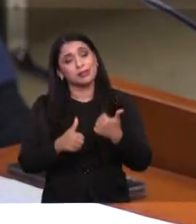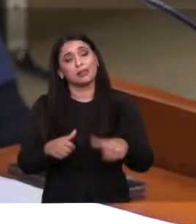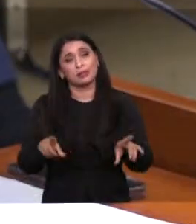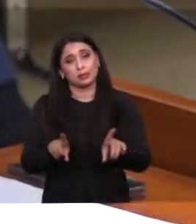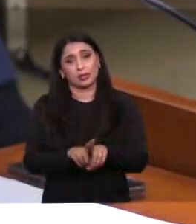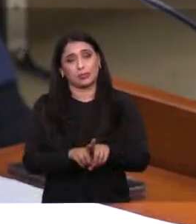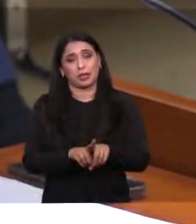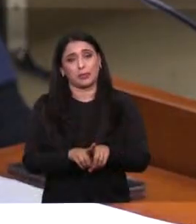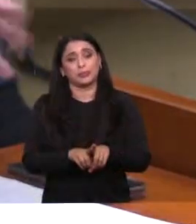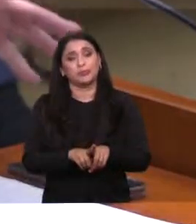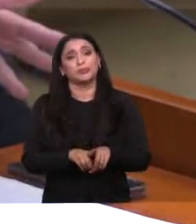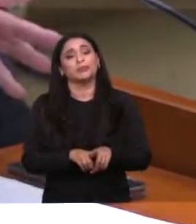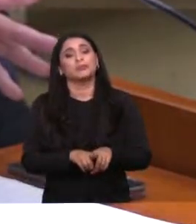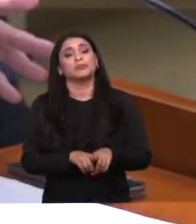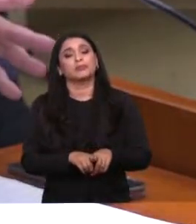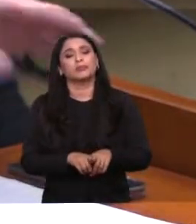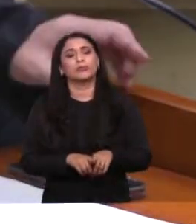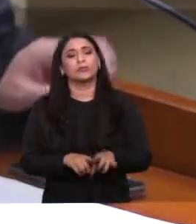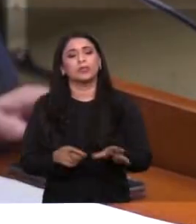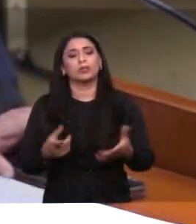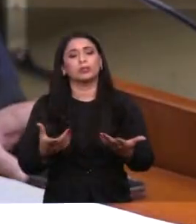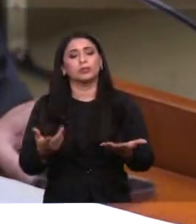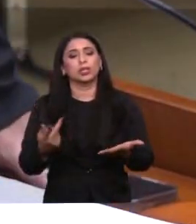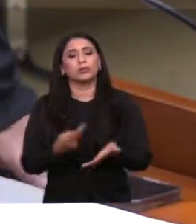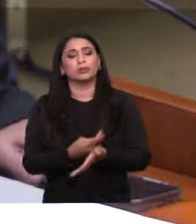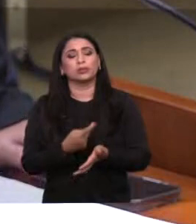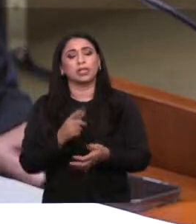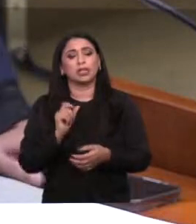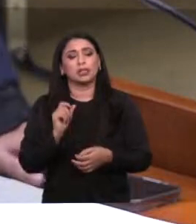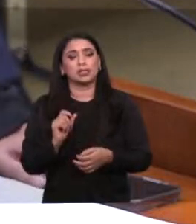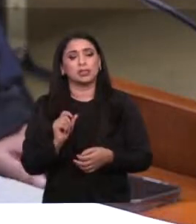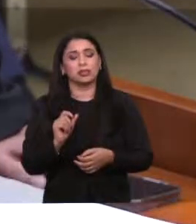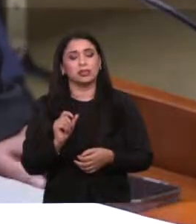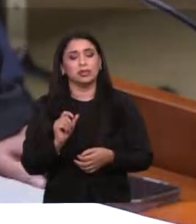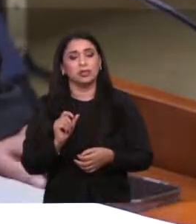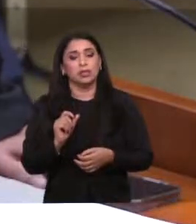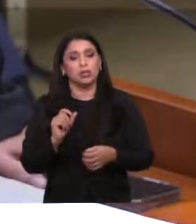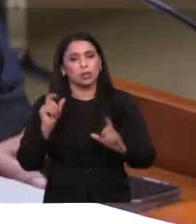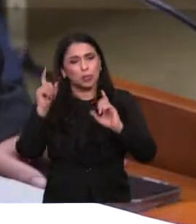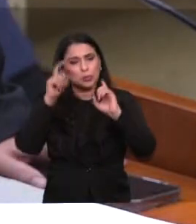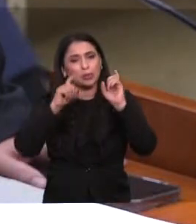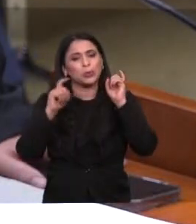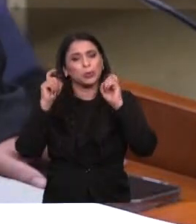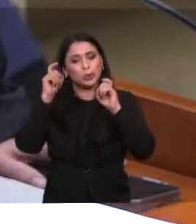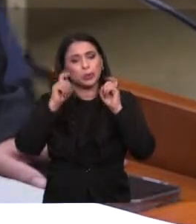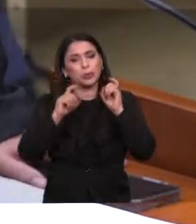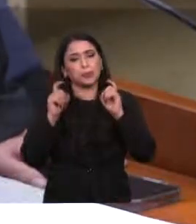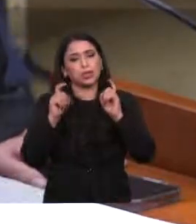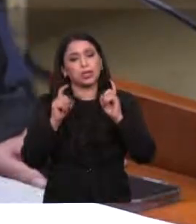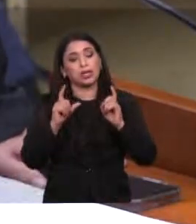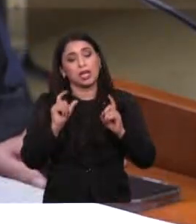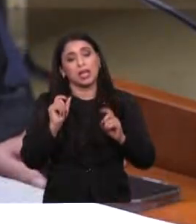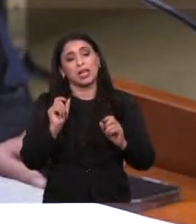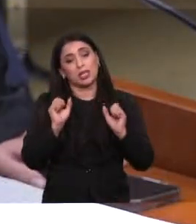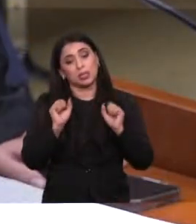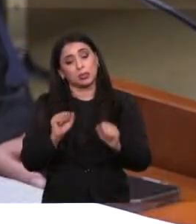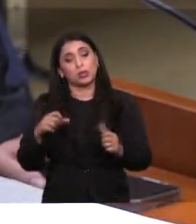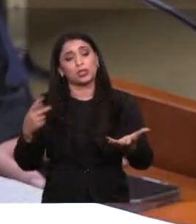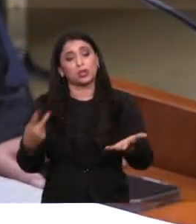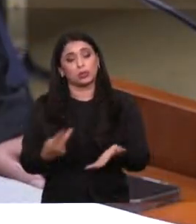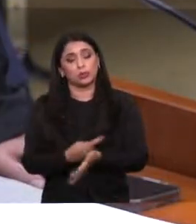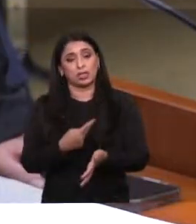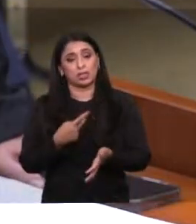enfrentada. Então, nesse cenário, Excelências, o que preocupa é a